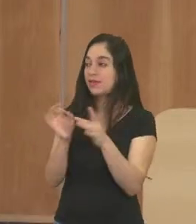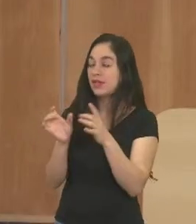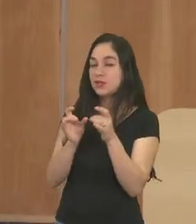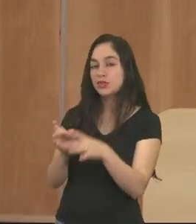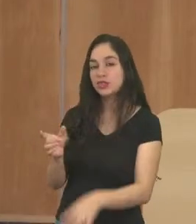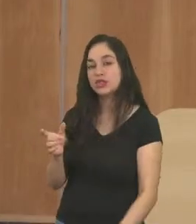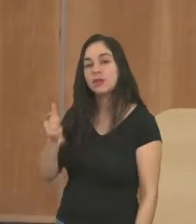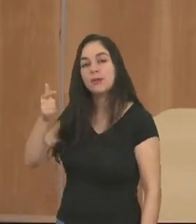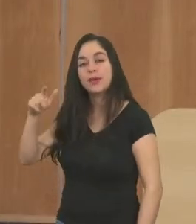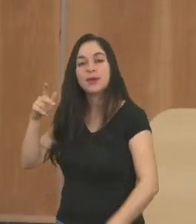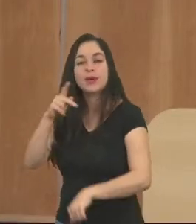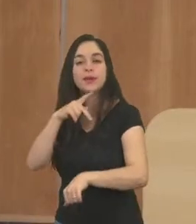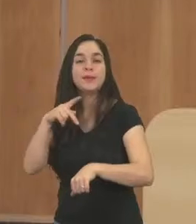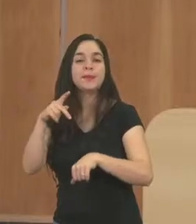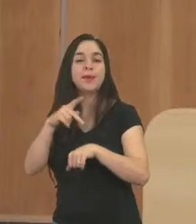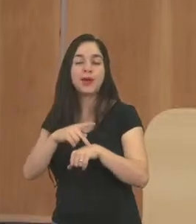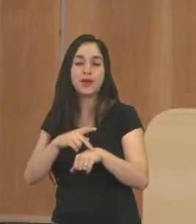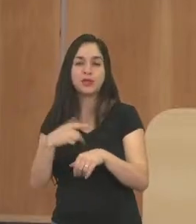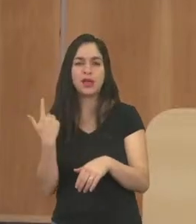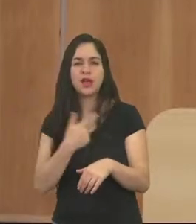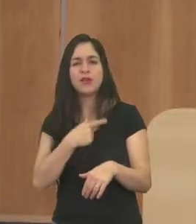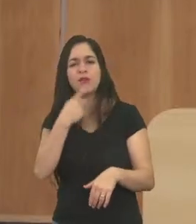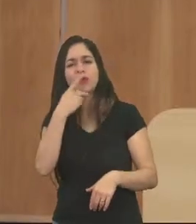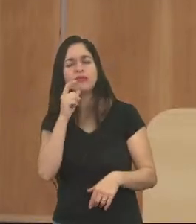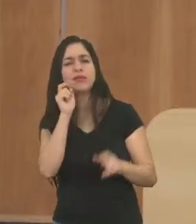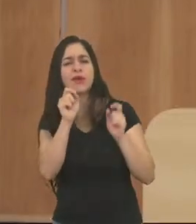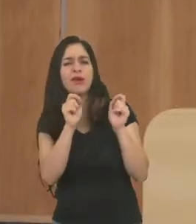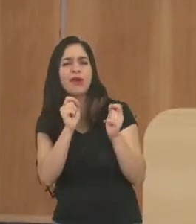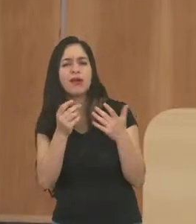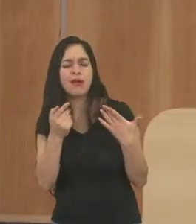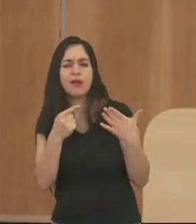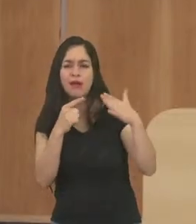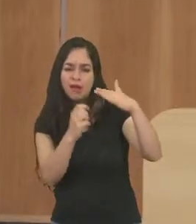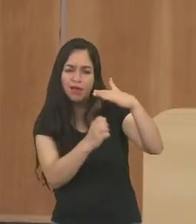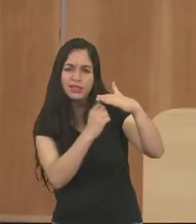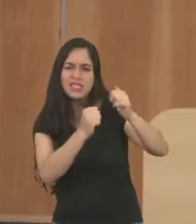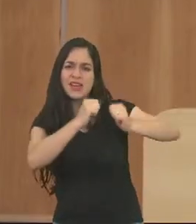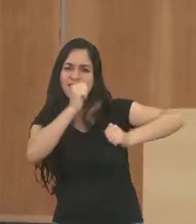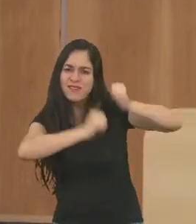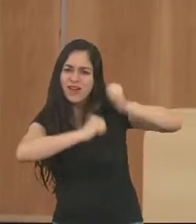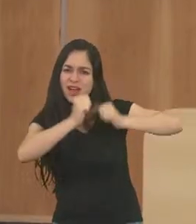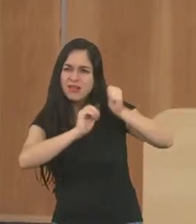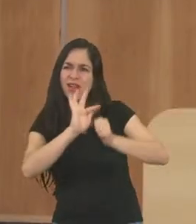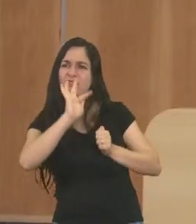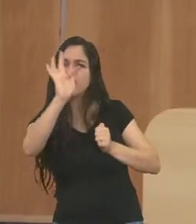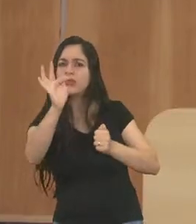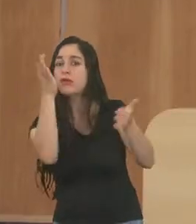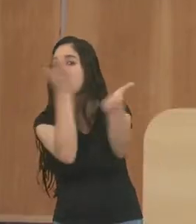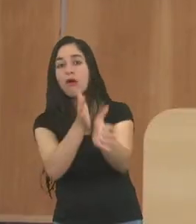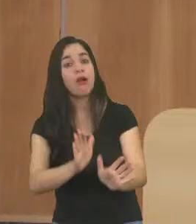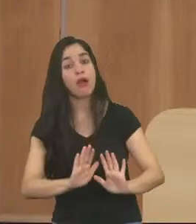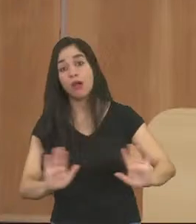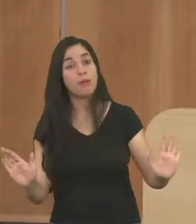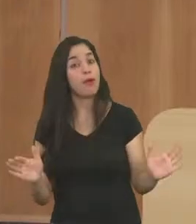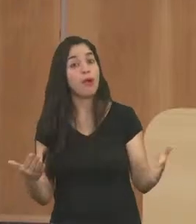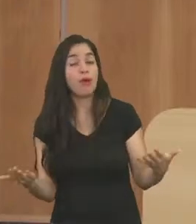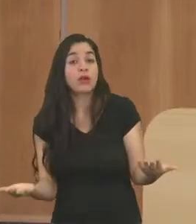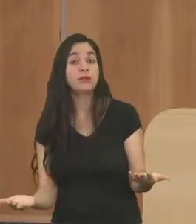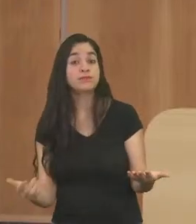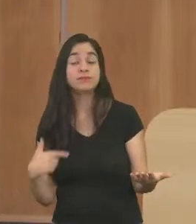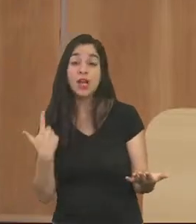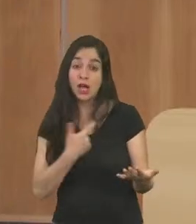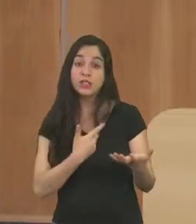nós estamos dizendo da possibilidade de não existir mais essa fábrica aqui em Jacareí no futuro. Em primeiro lugar, nós